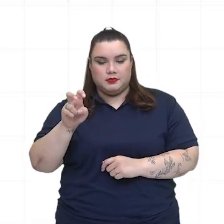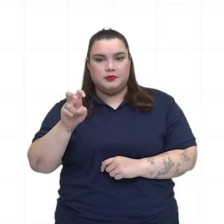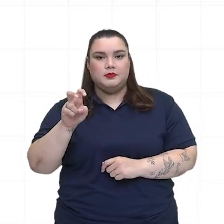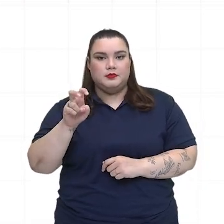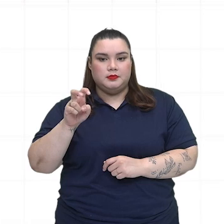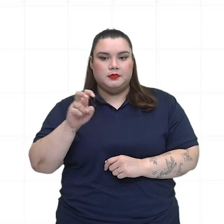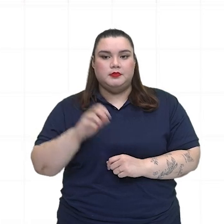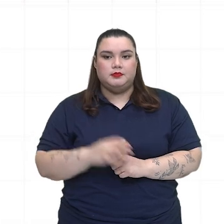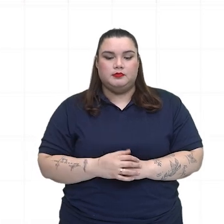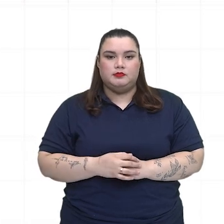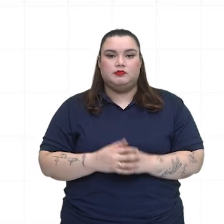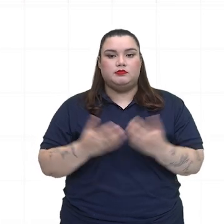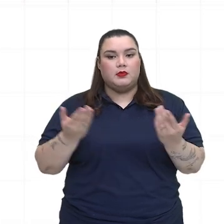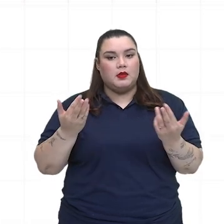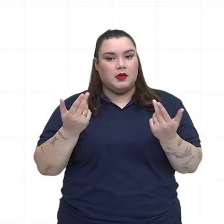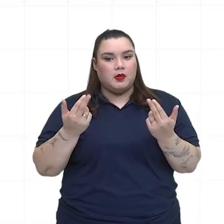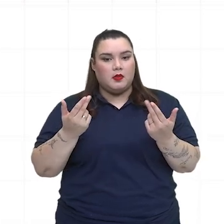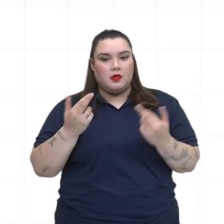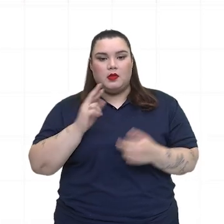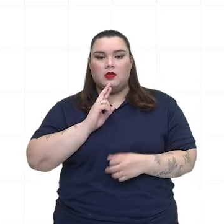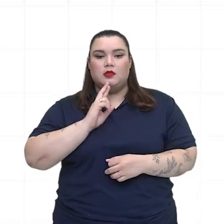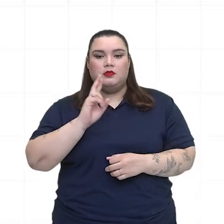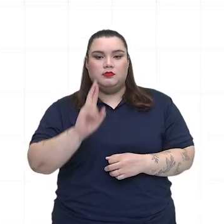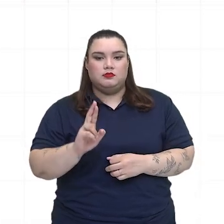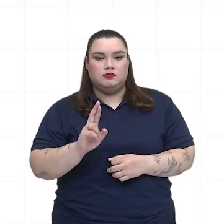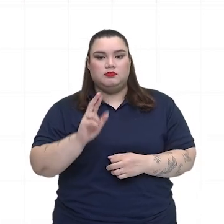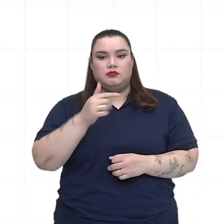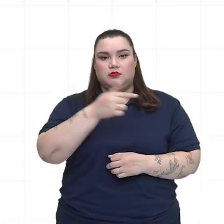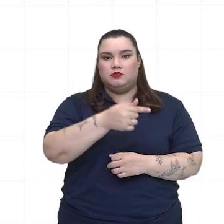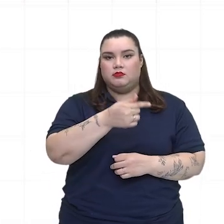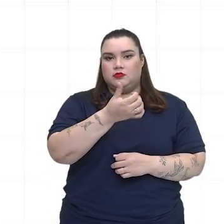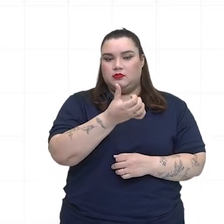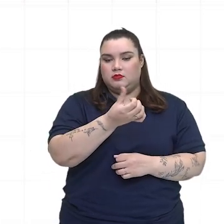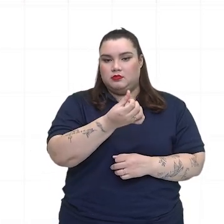38,25, que é o mesmo resultado do